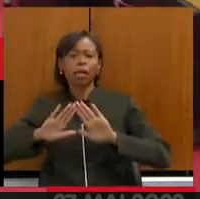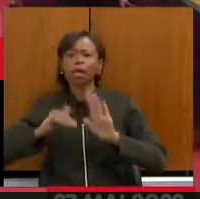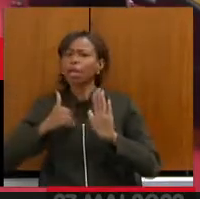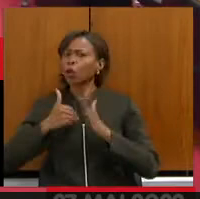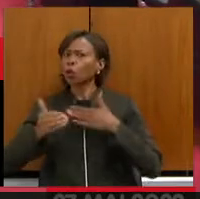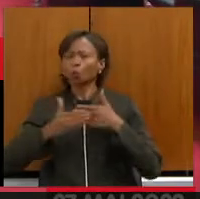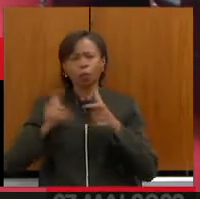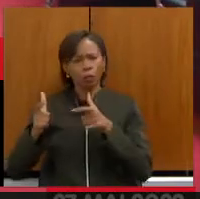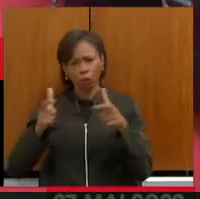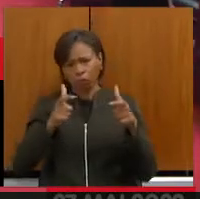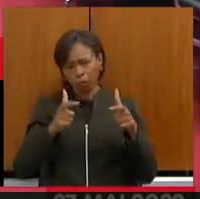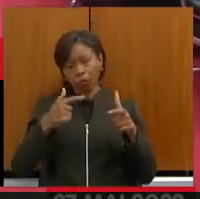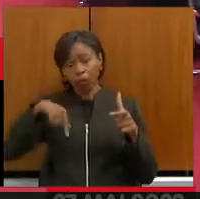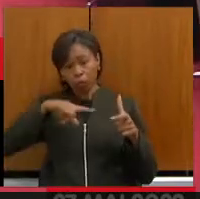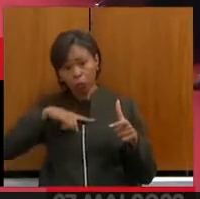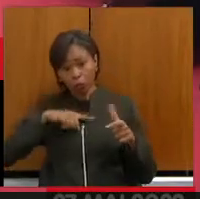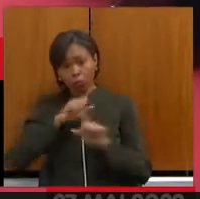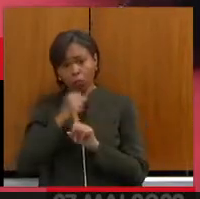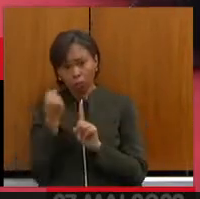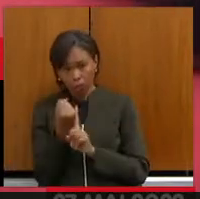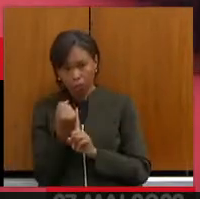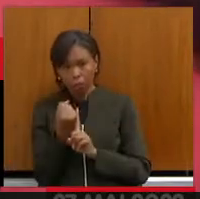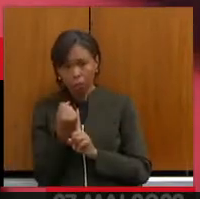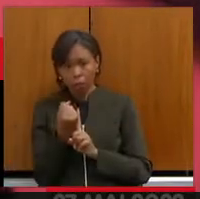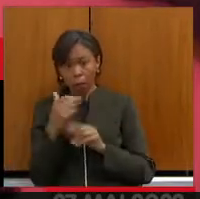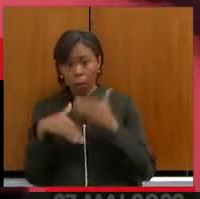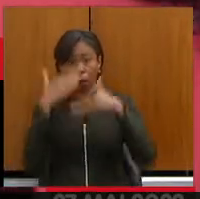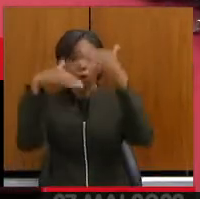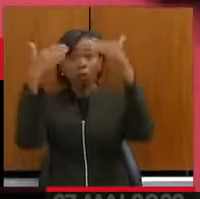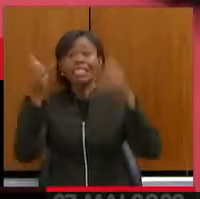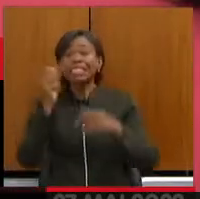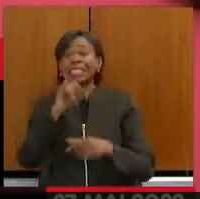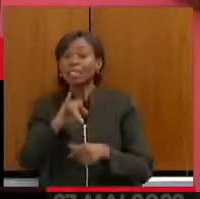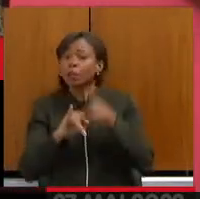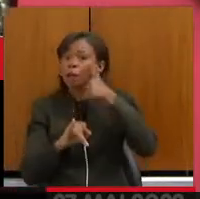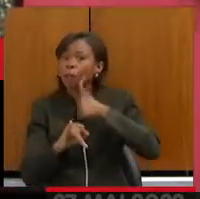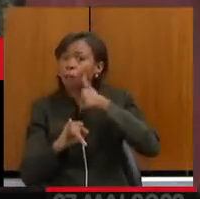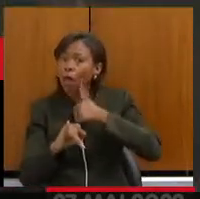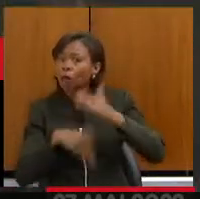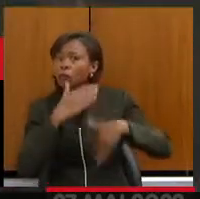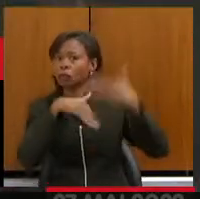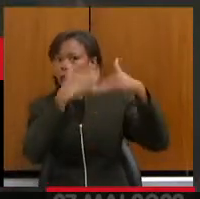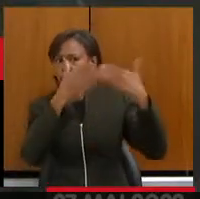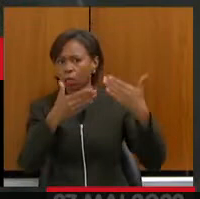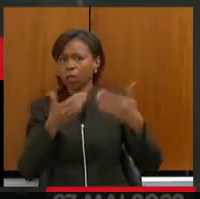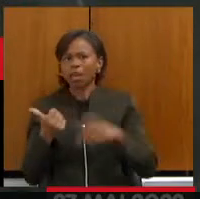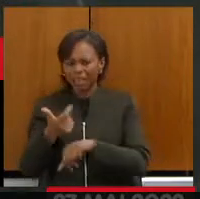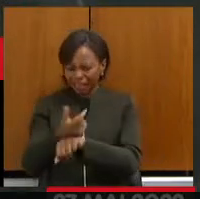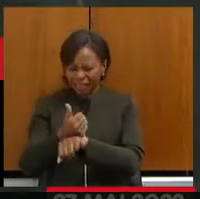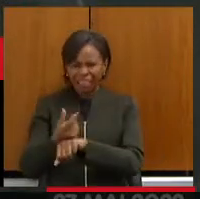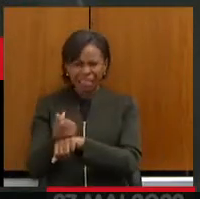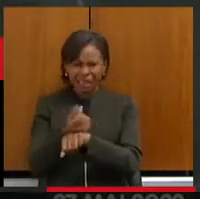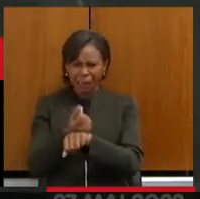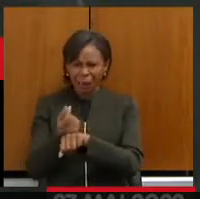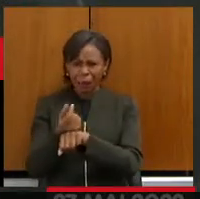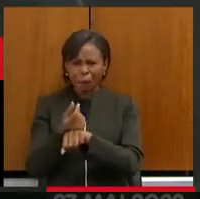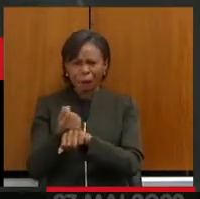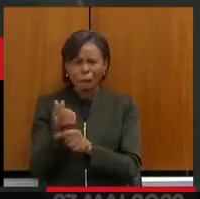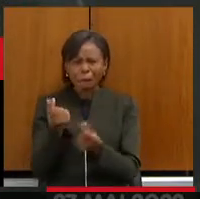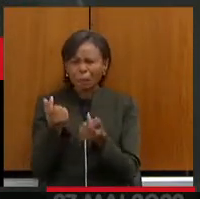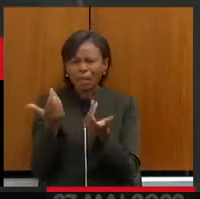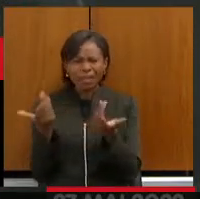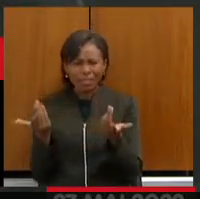avançaremos enquanto sociedade quando as mulheres avançaram o capitalismo esse capitalismo que nós enfrentamos só retroceder a